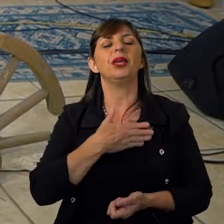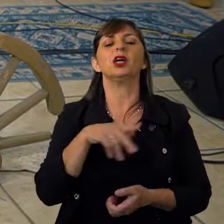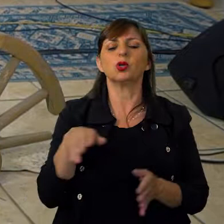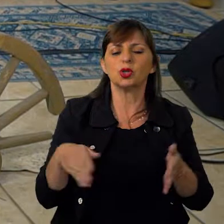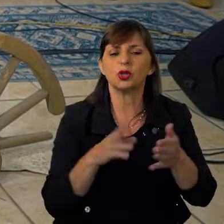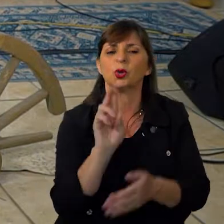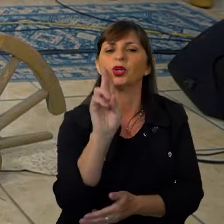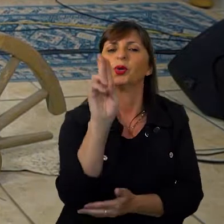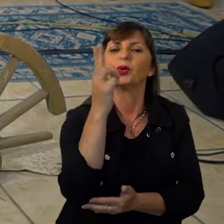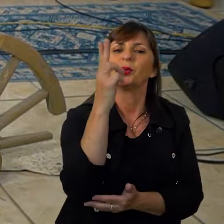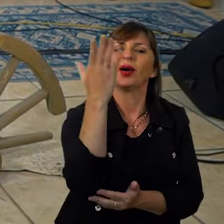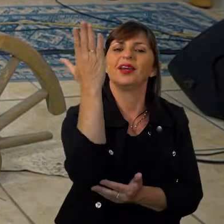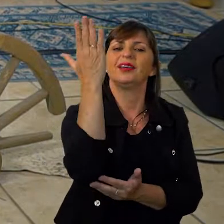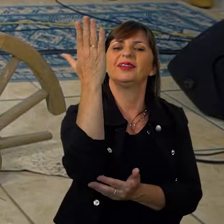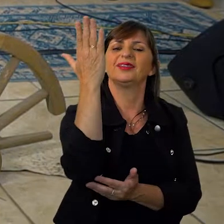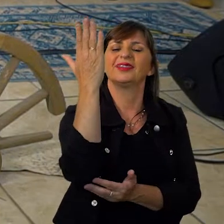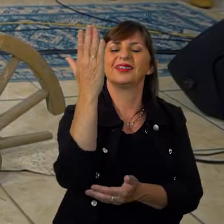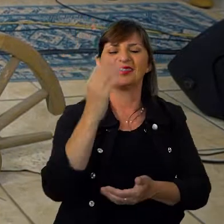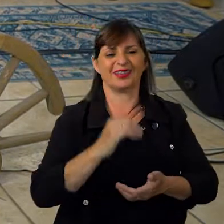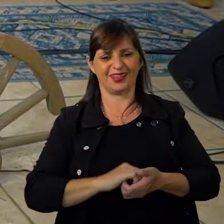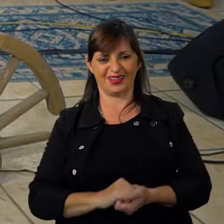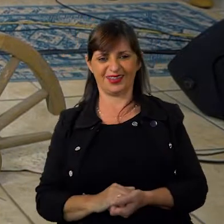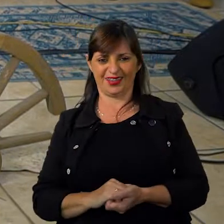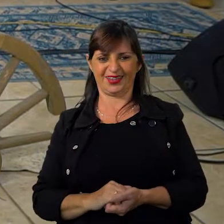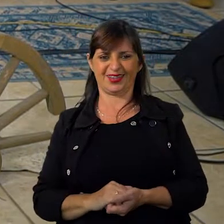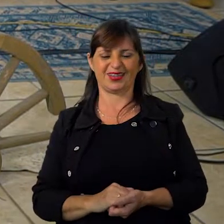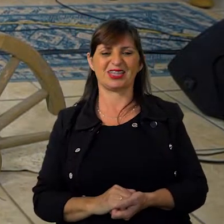amigos do Rio Uruguai